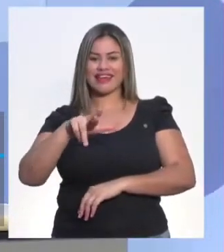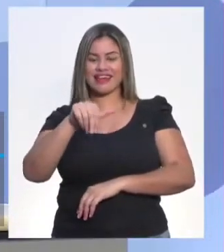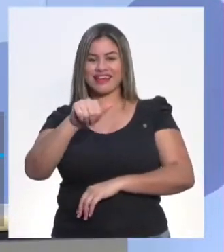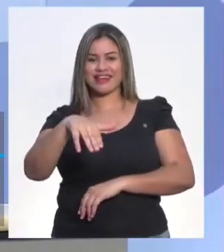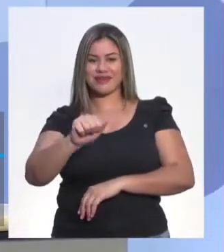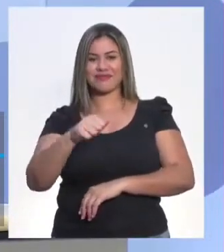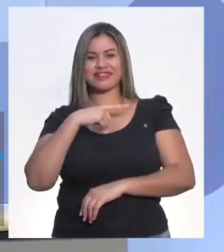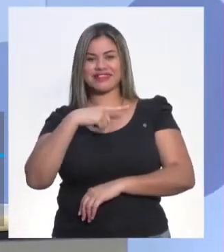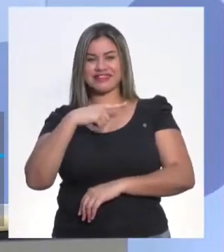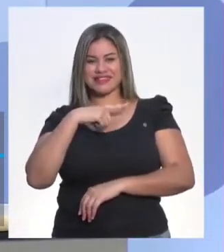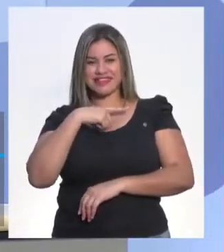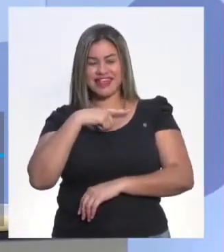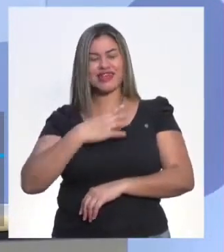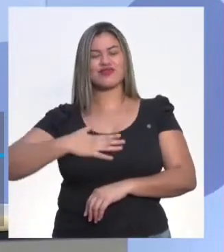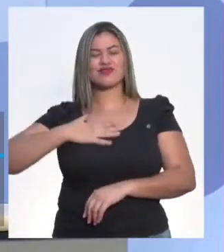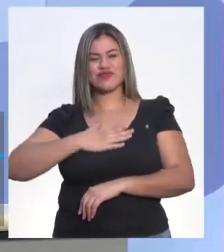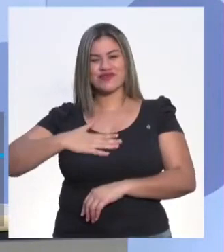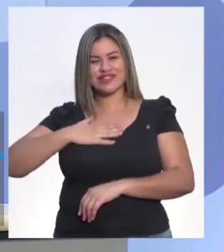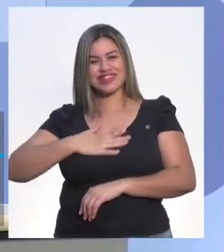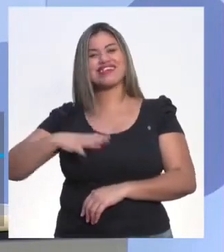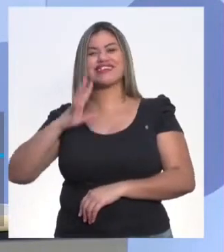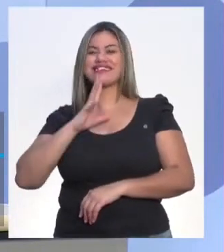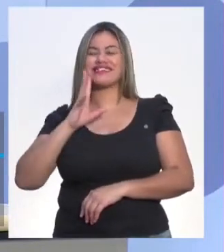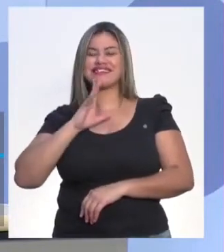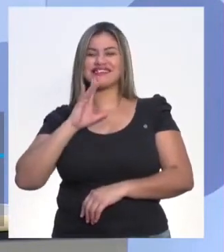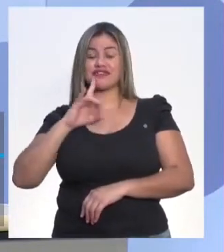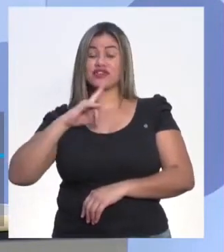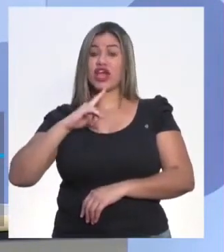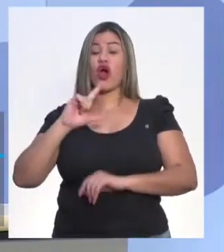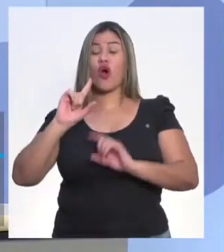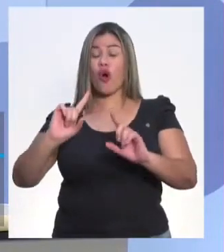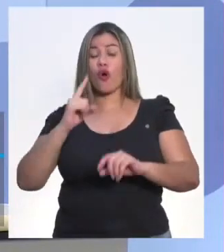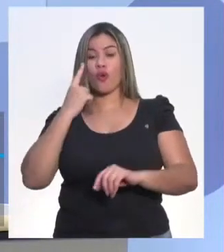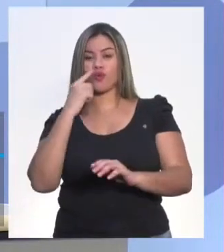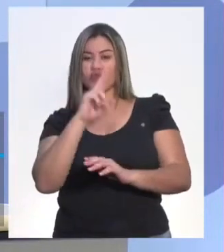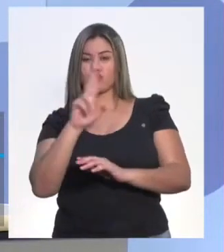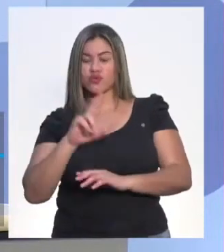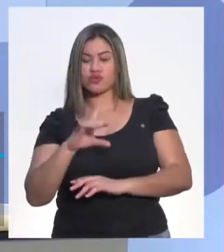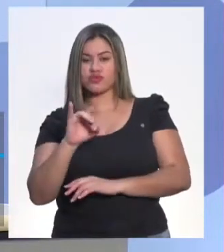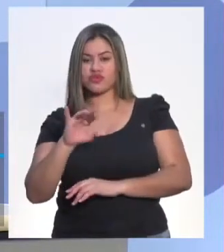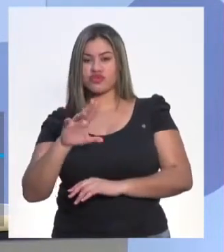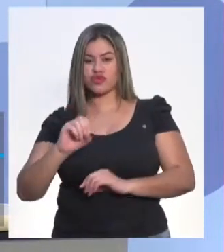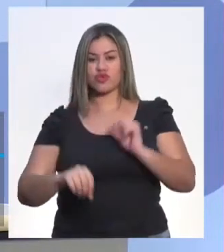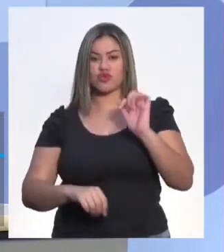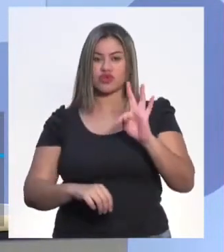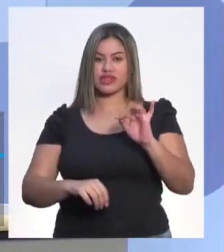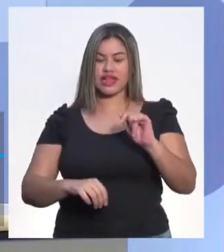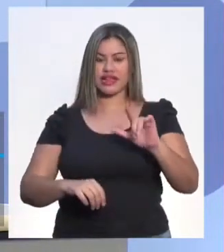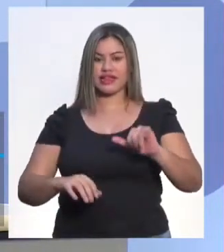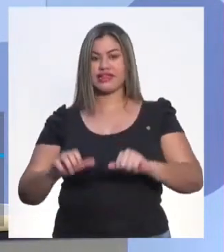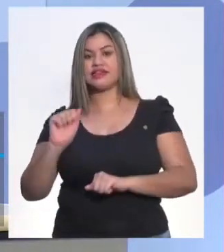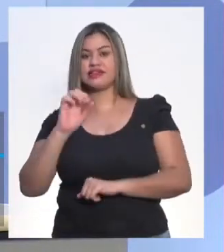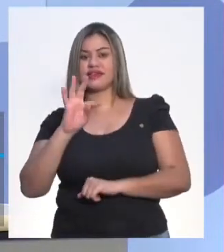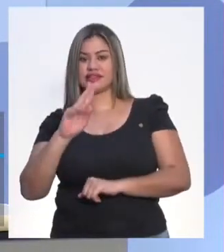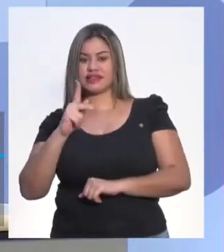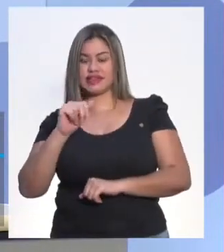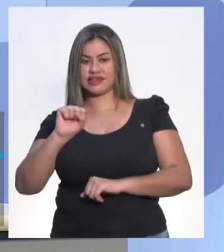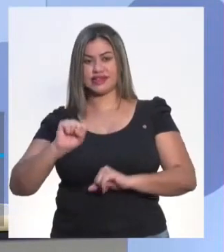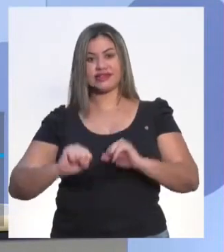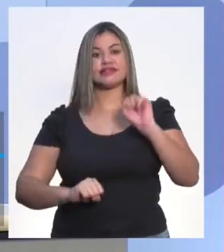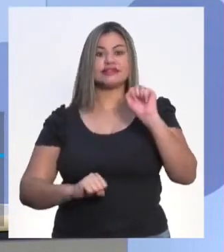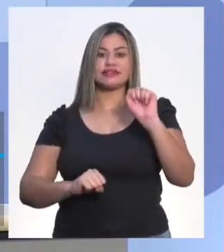fofinho esse chat, muita participação, tá bombando, então eu vou falar alguns nomes, tá bom? Então, Diogo, Thalia, Thaís,